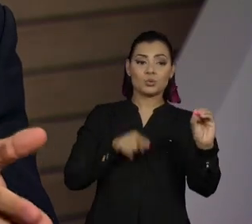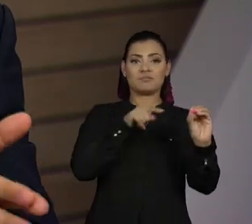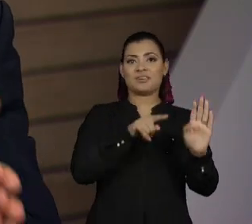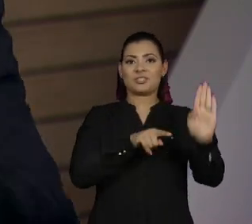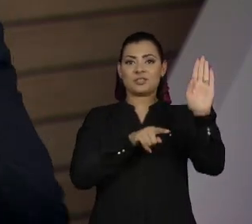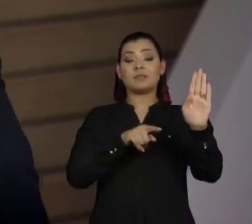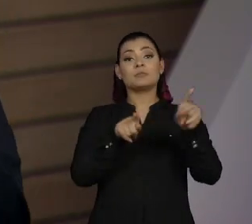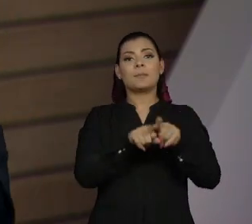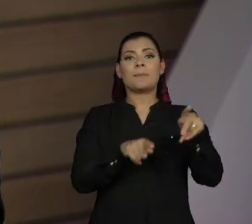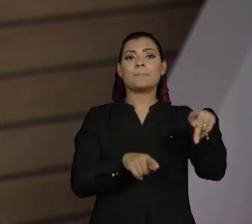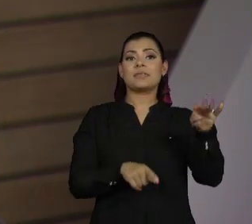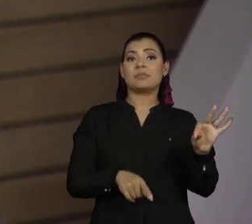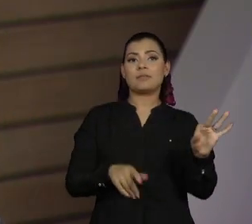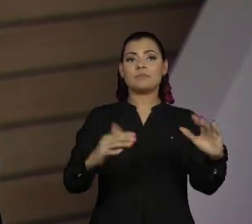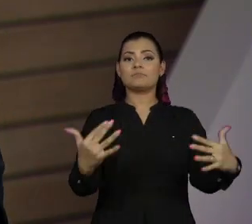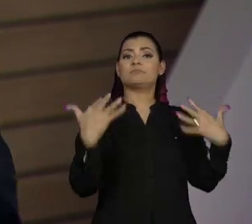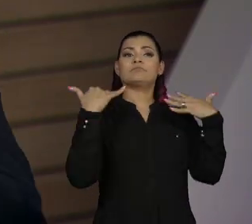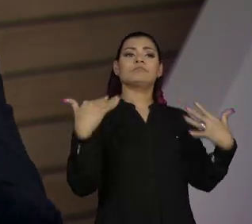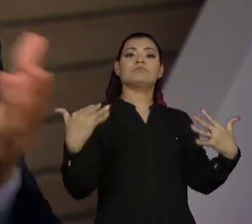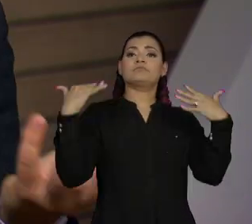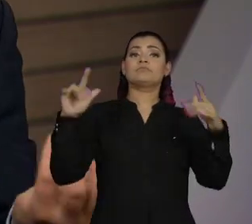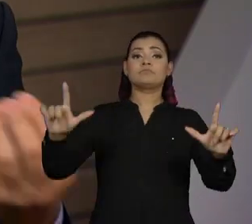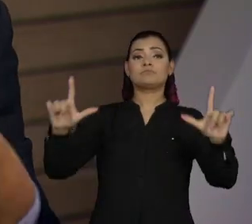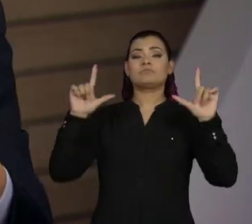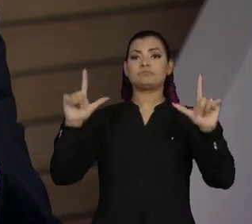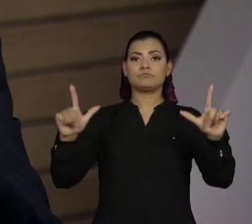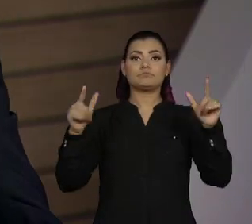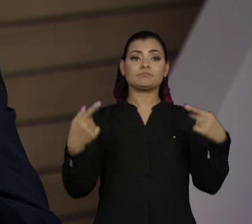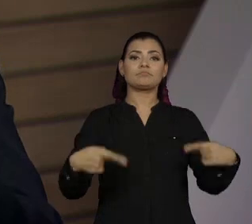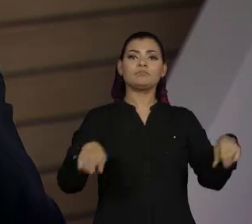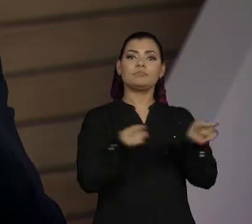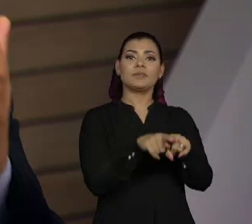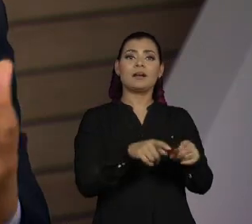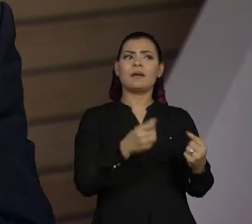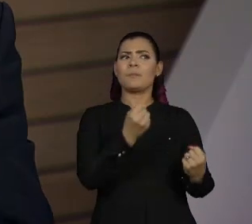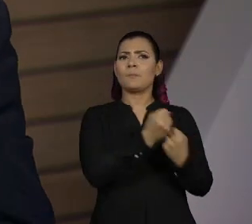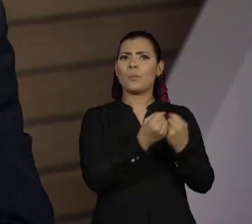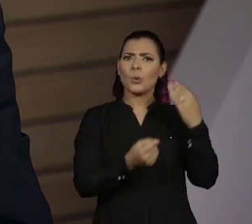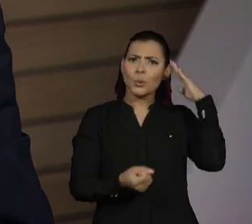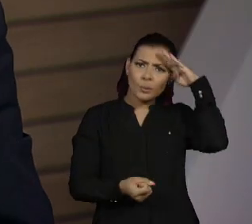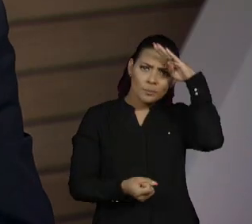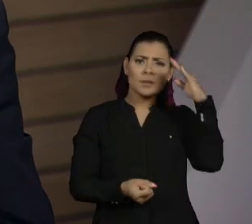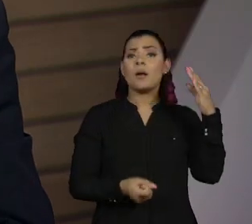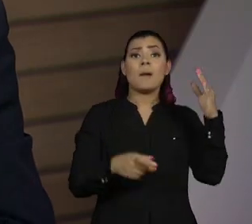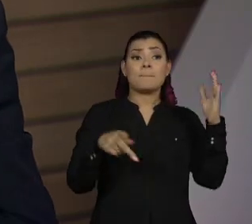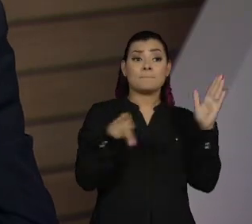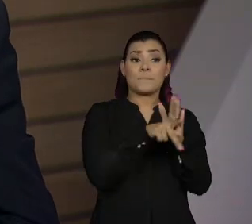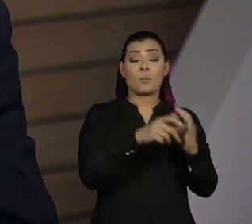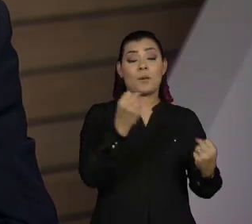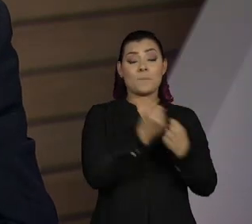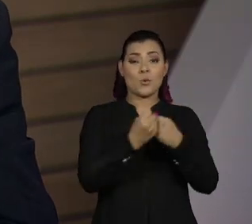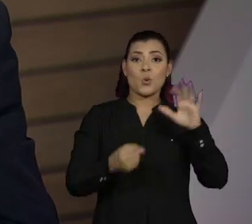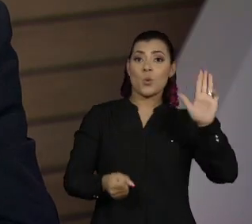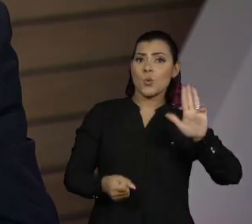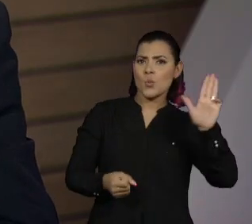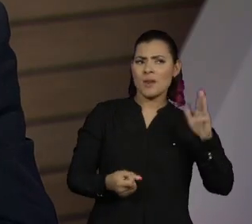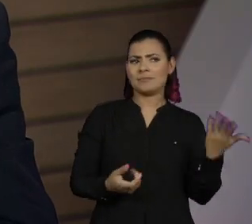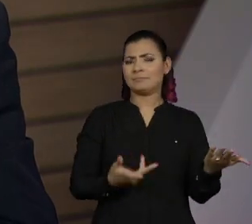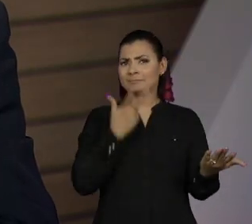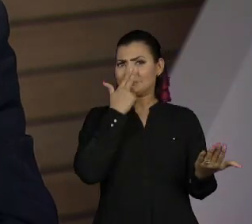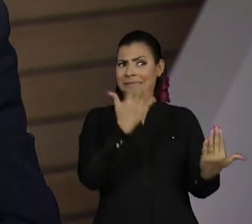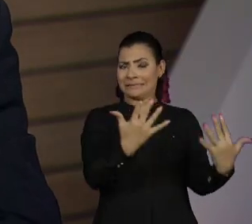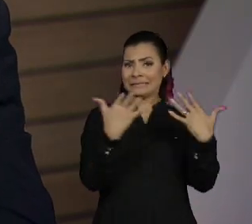pelos petistas a aparição dele na TV. Sim. E a ligação dele com o presidente Lula, com o partido. Então, acho que já tem algum resultado,